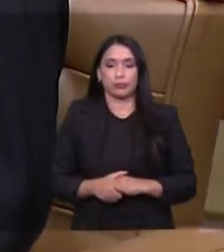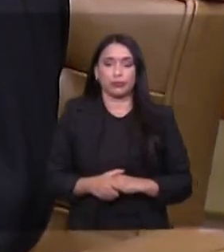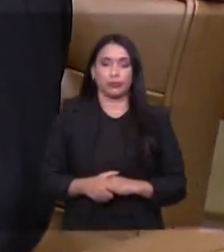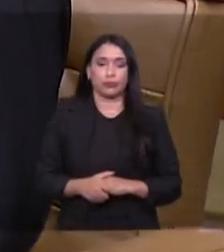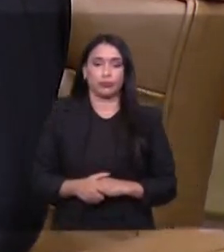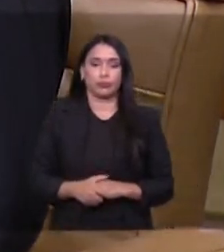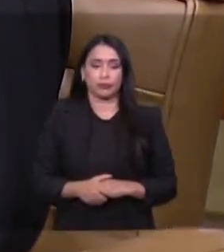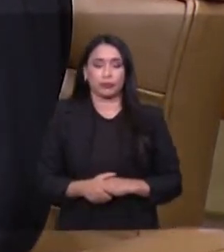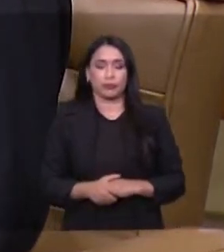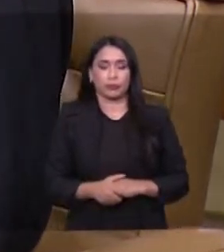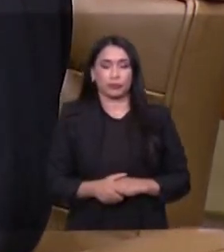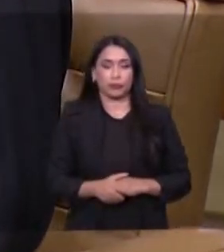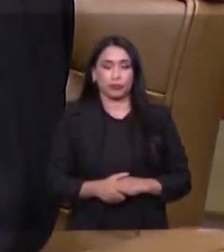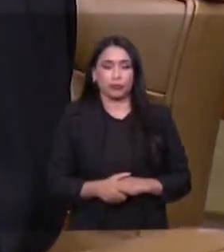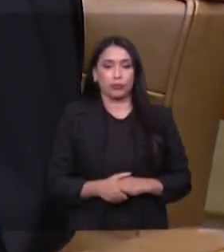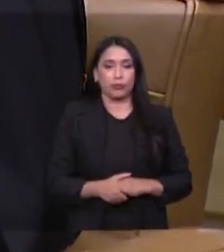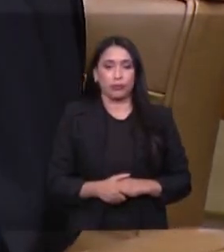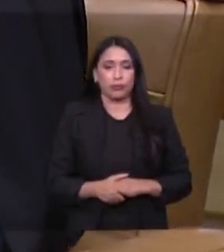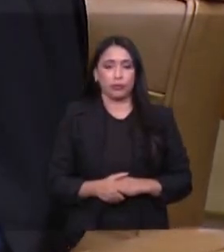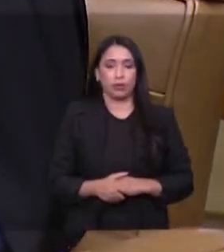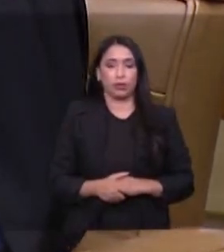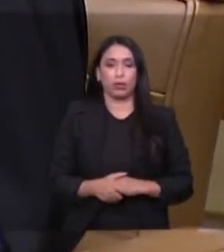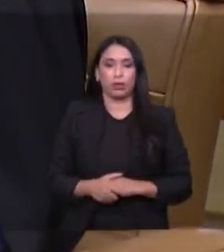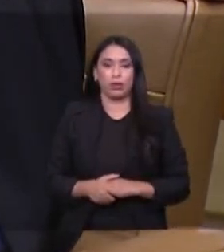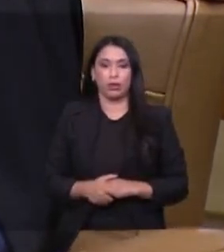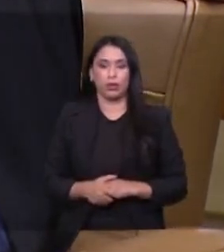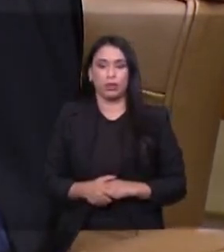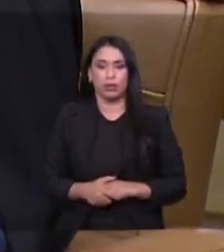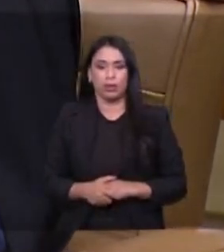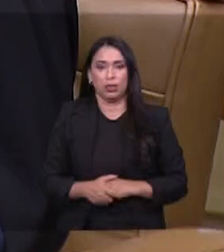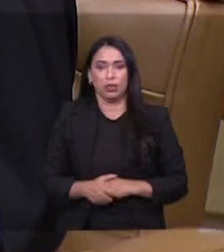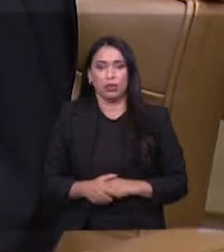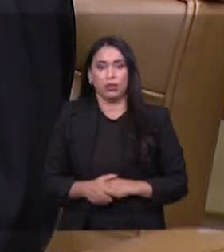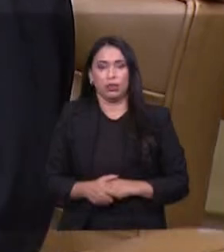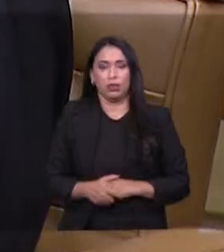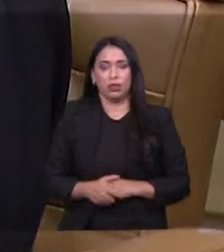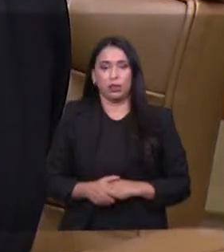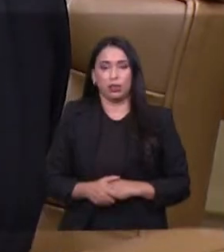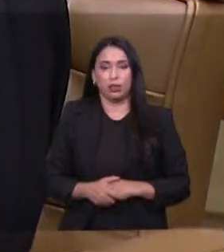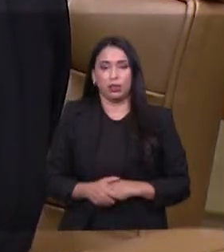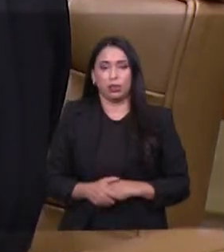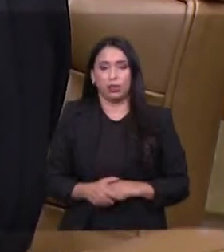Em relação ao parágrafo 4... Mas ainda vamos ter que votar.